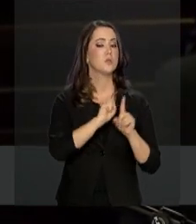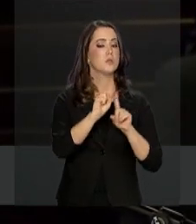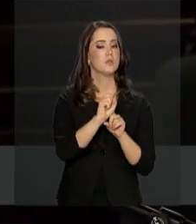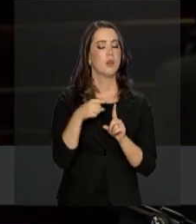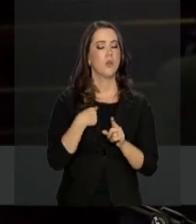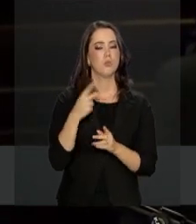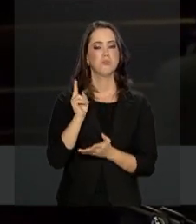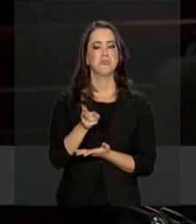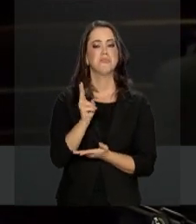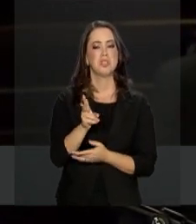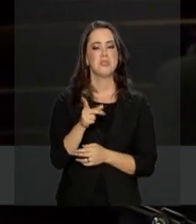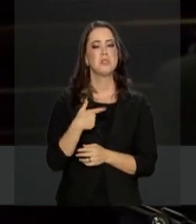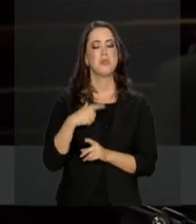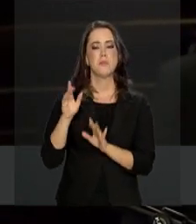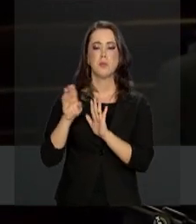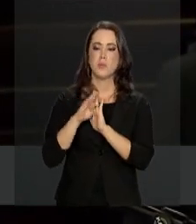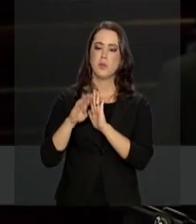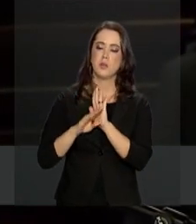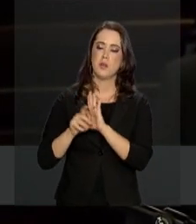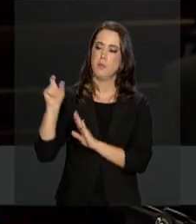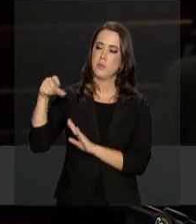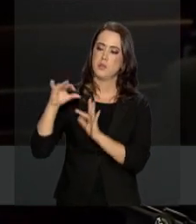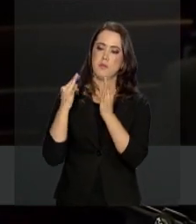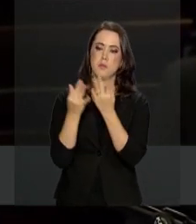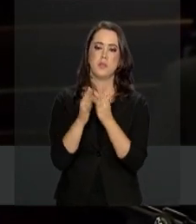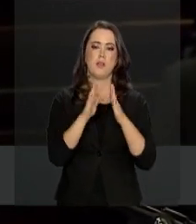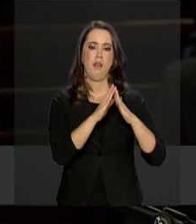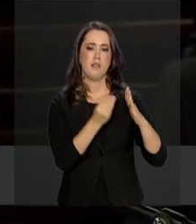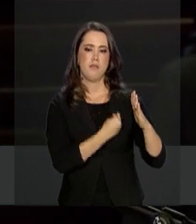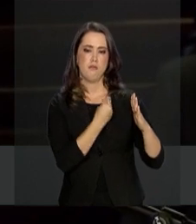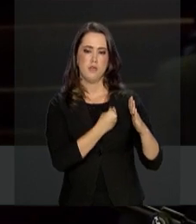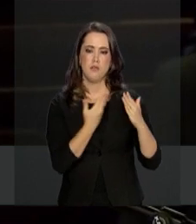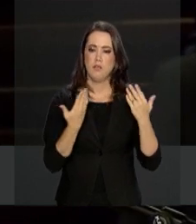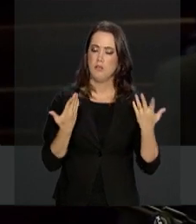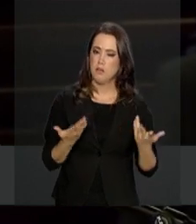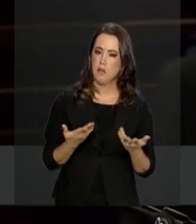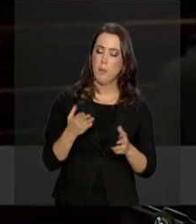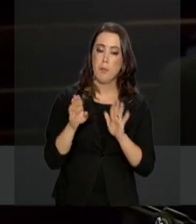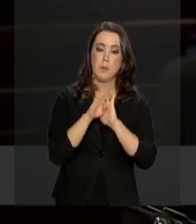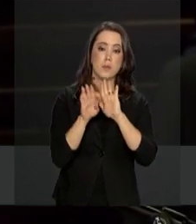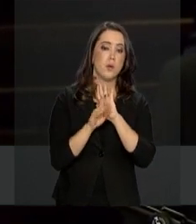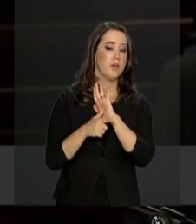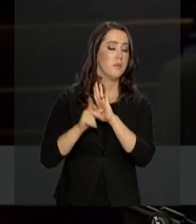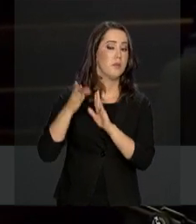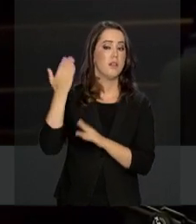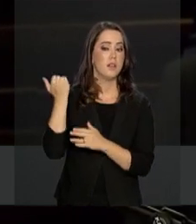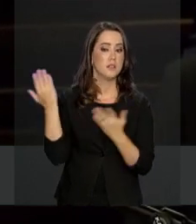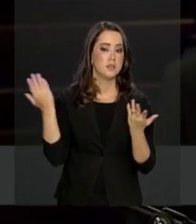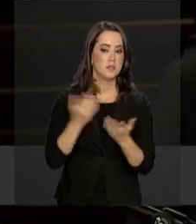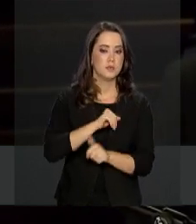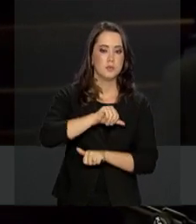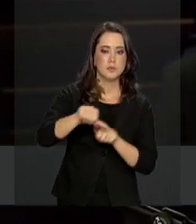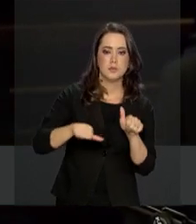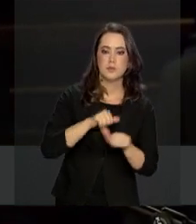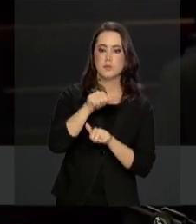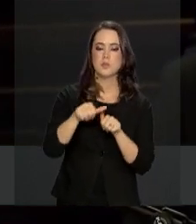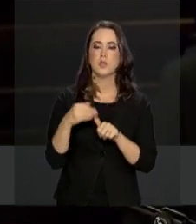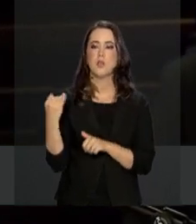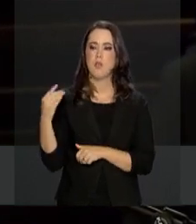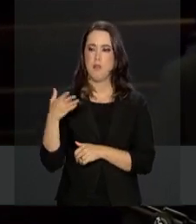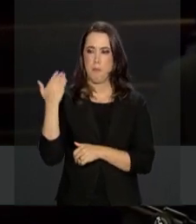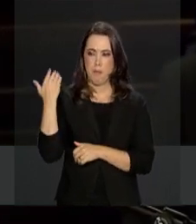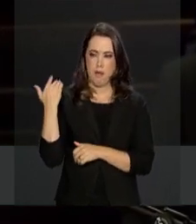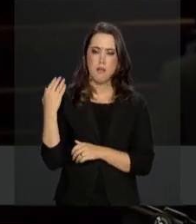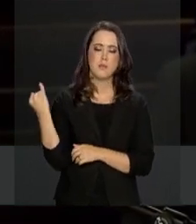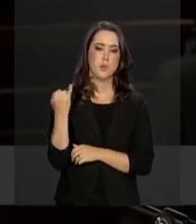programas como o bolsa família minha casa minha vida programa do passado e que se tornaram foram exitosos